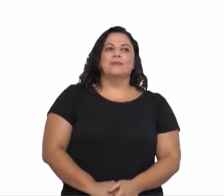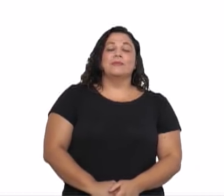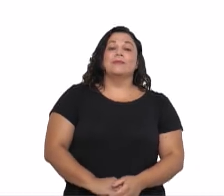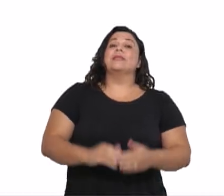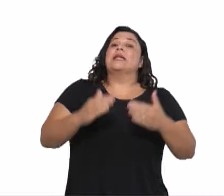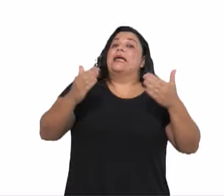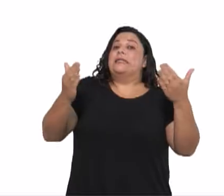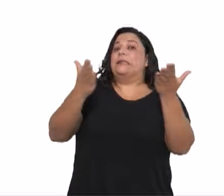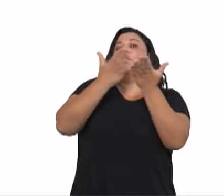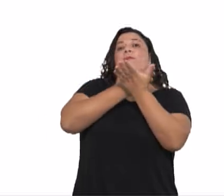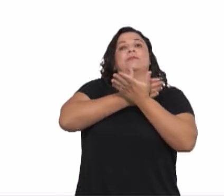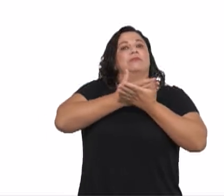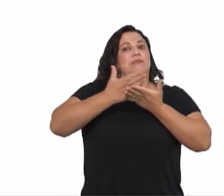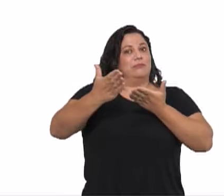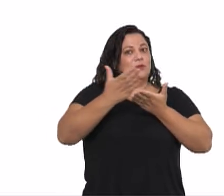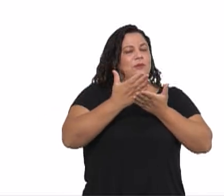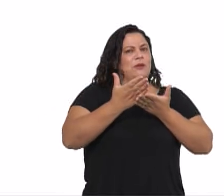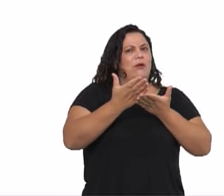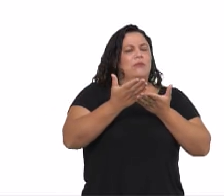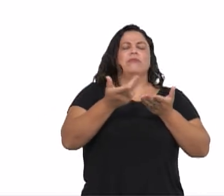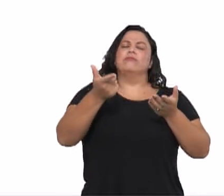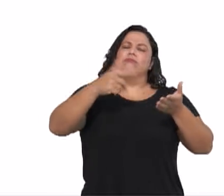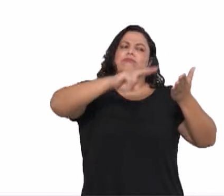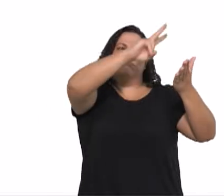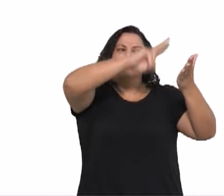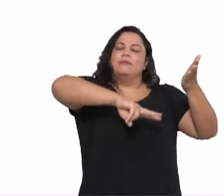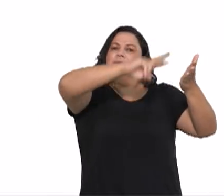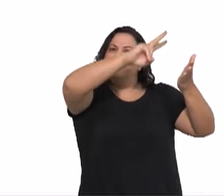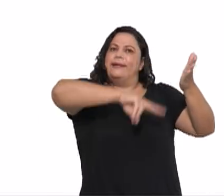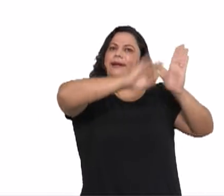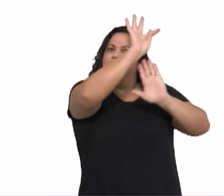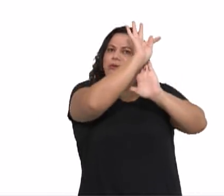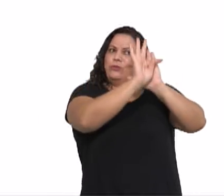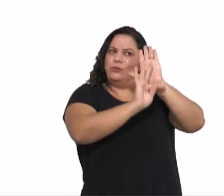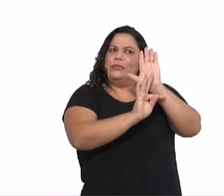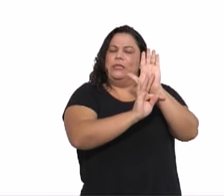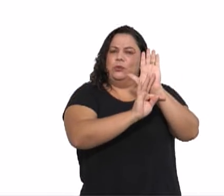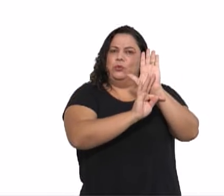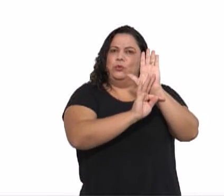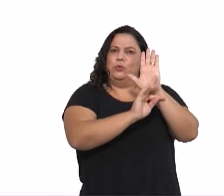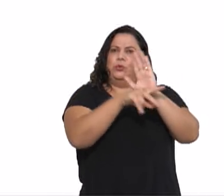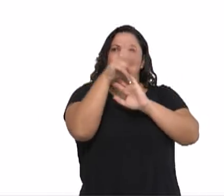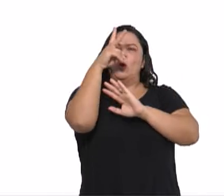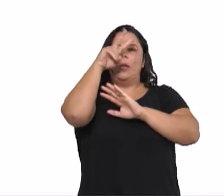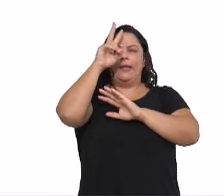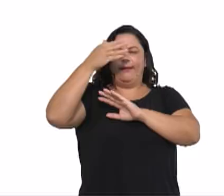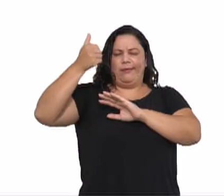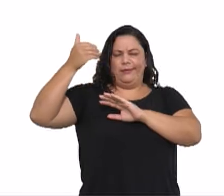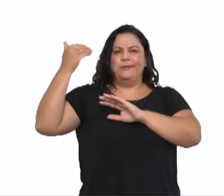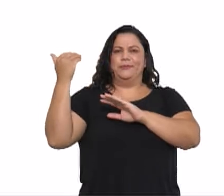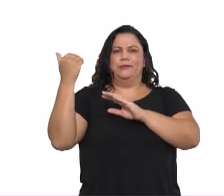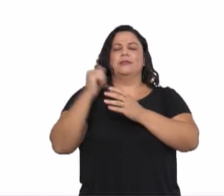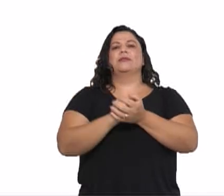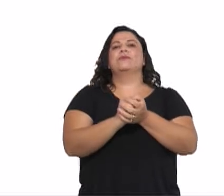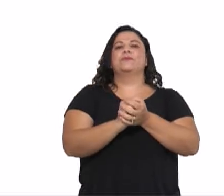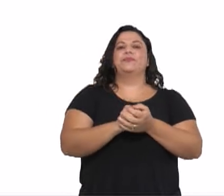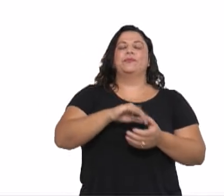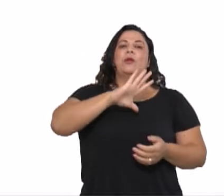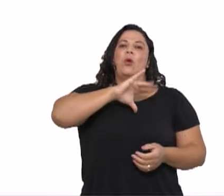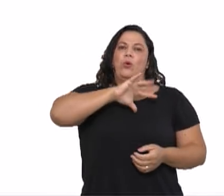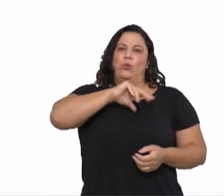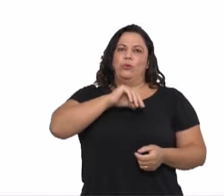Para início, nós vamos ler mais um trechinho da transcrição daquela partida do Corinthians 1, Palmeiras